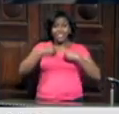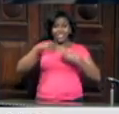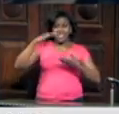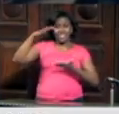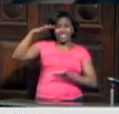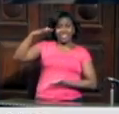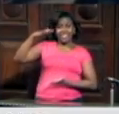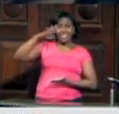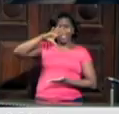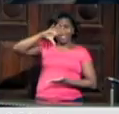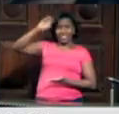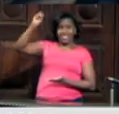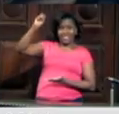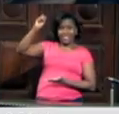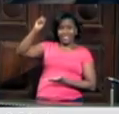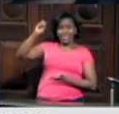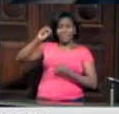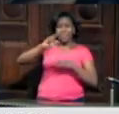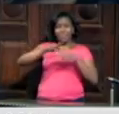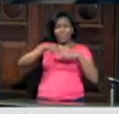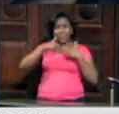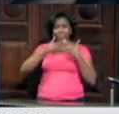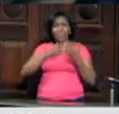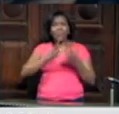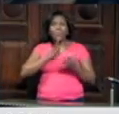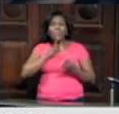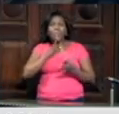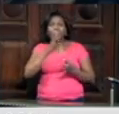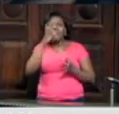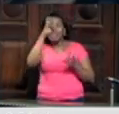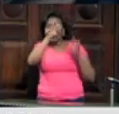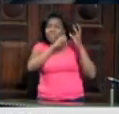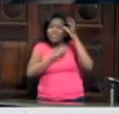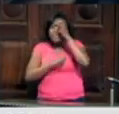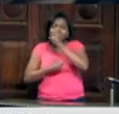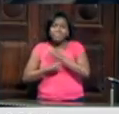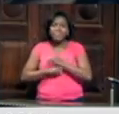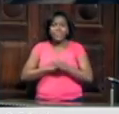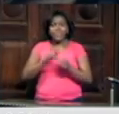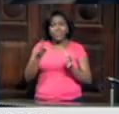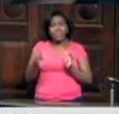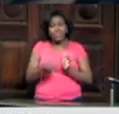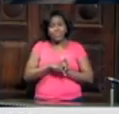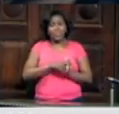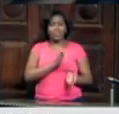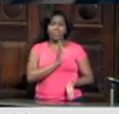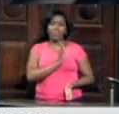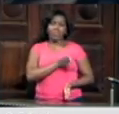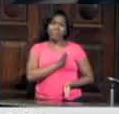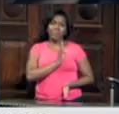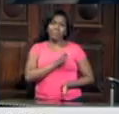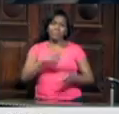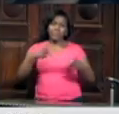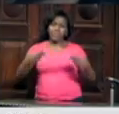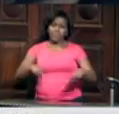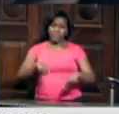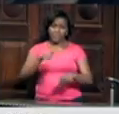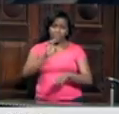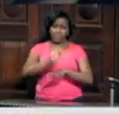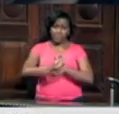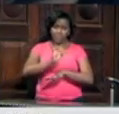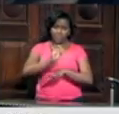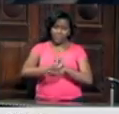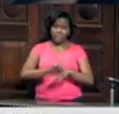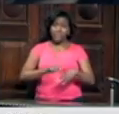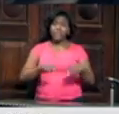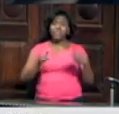seu conhecimento, Magalhães Gomes, decano da Cardiologia no estado do Rio de Janeiro. E o terceiro, aquele a